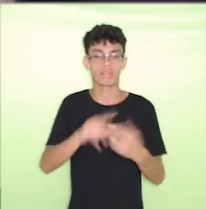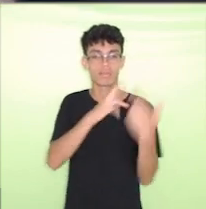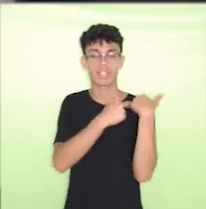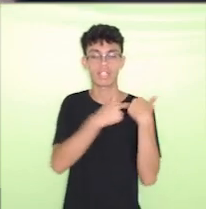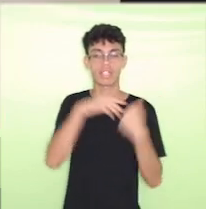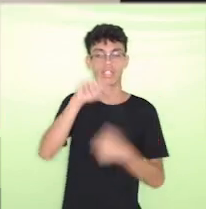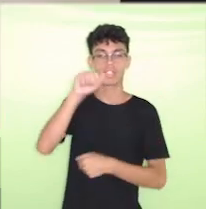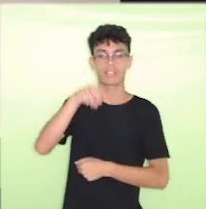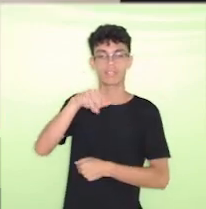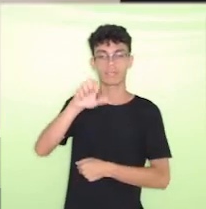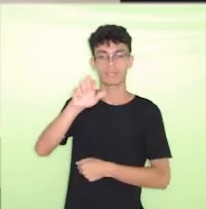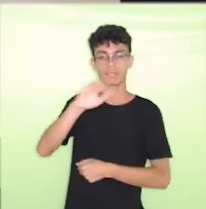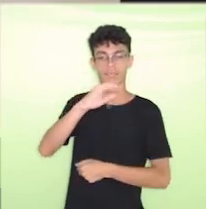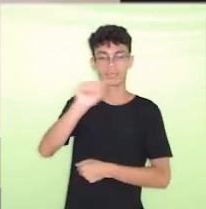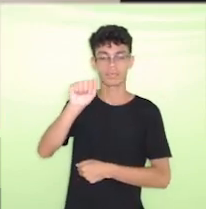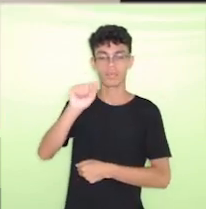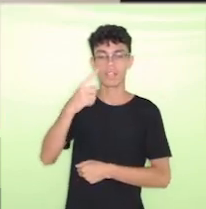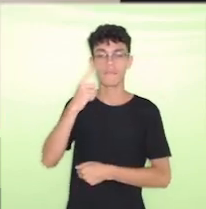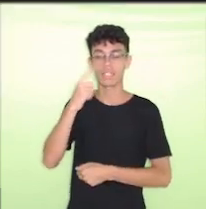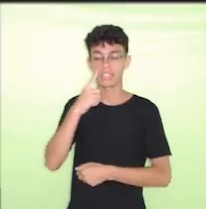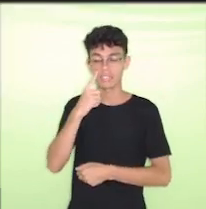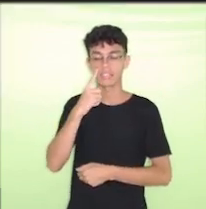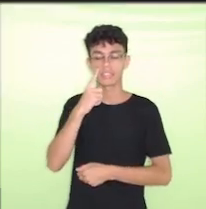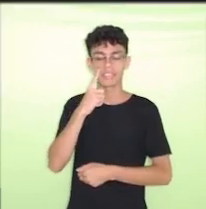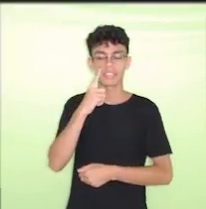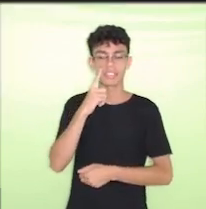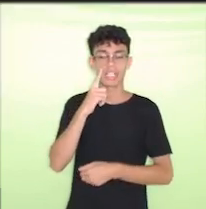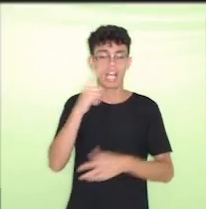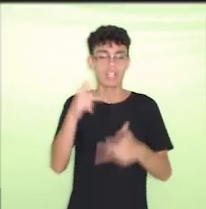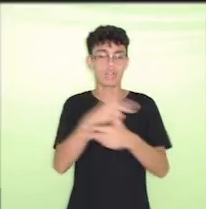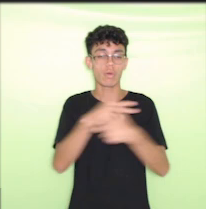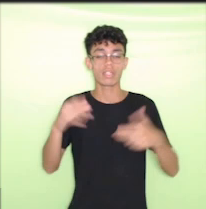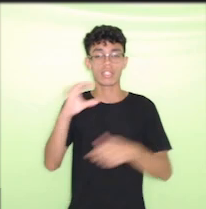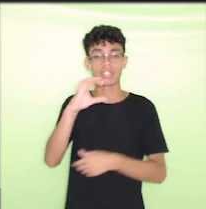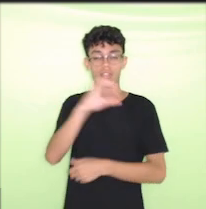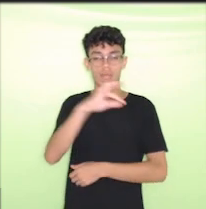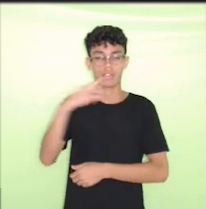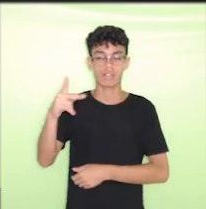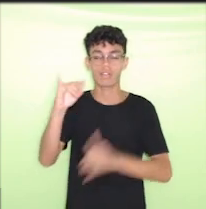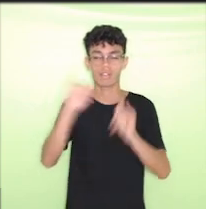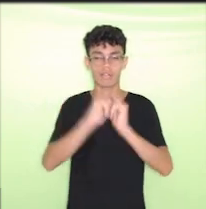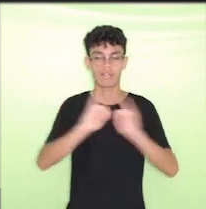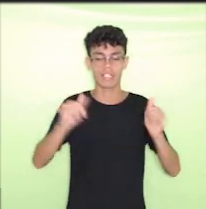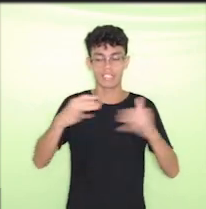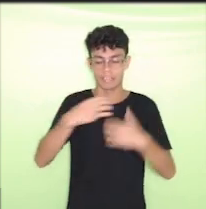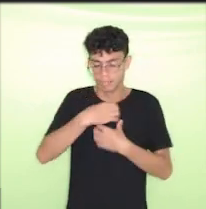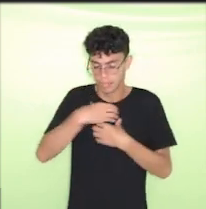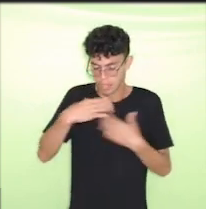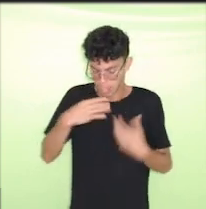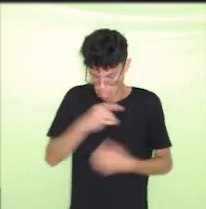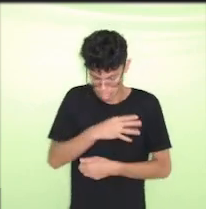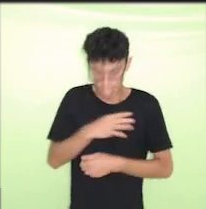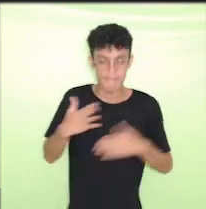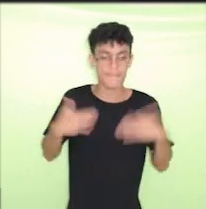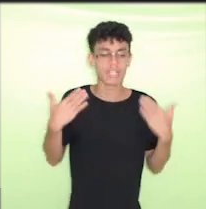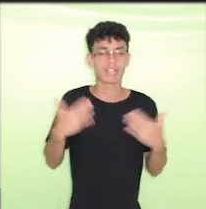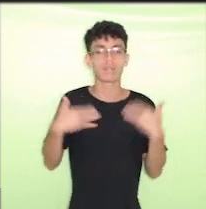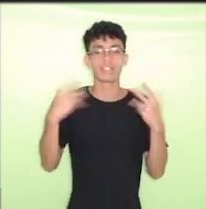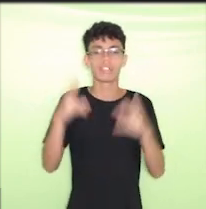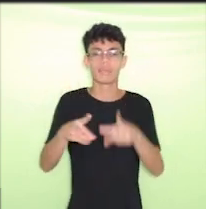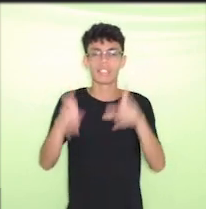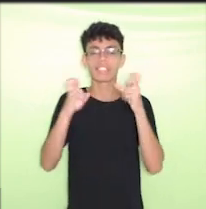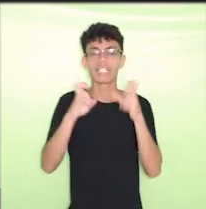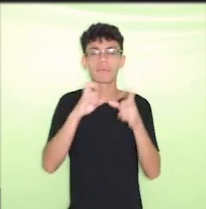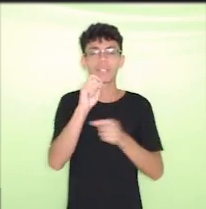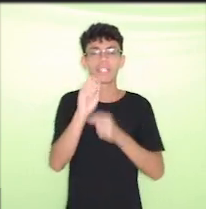América acompanha o relato da cooperadora com assombro e gradativamente vai entrando em desespero. América percebe o